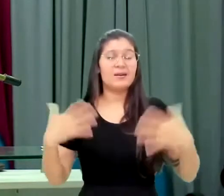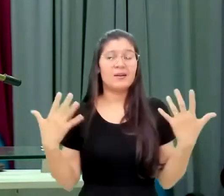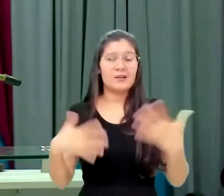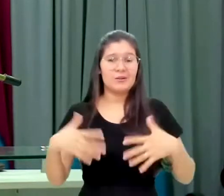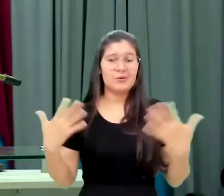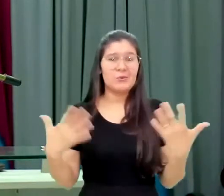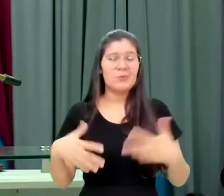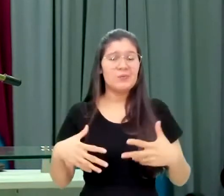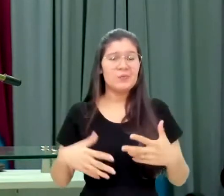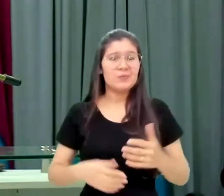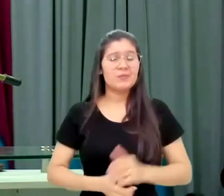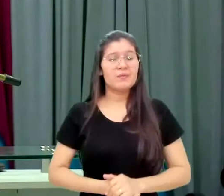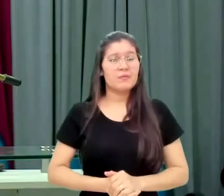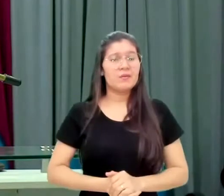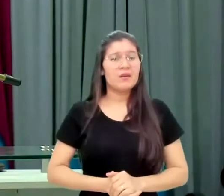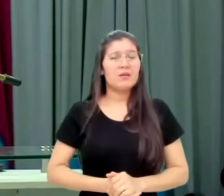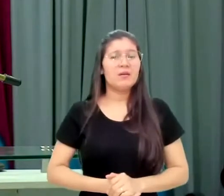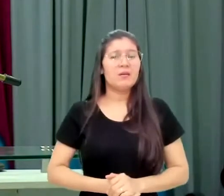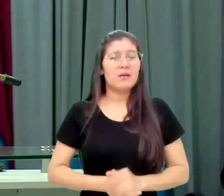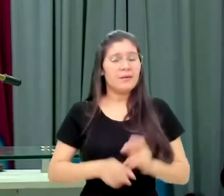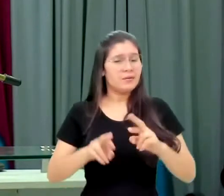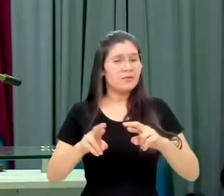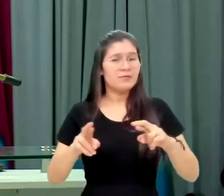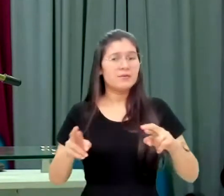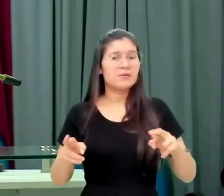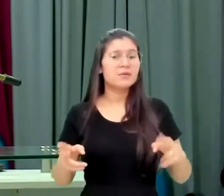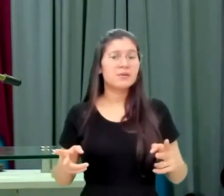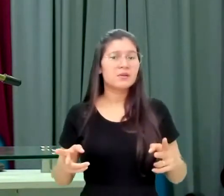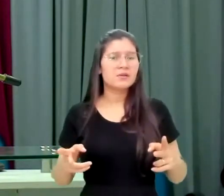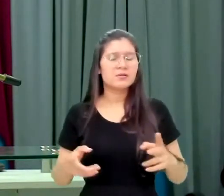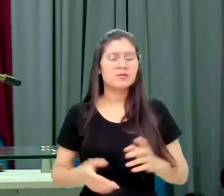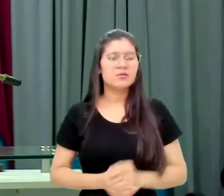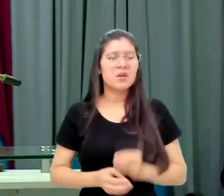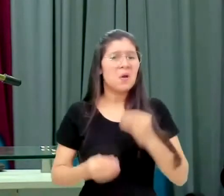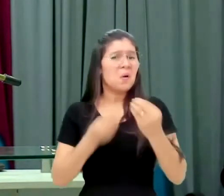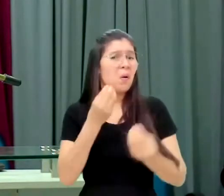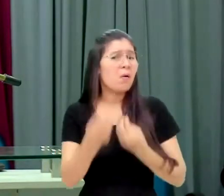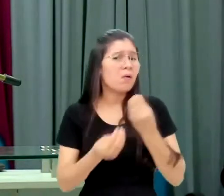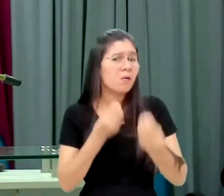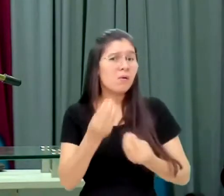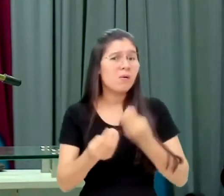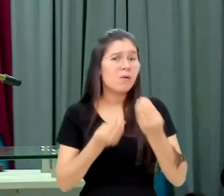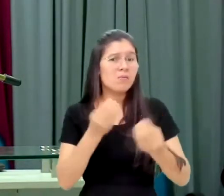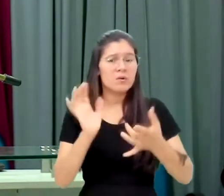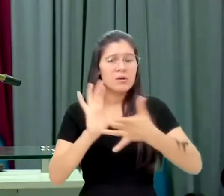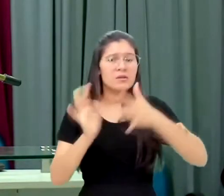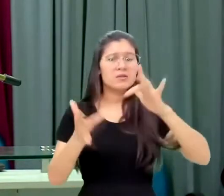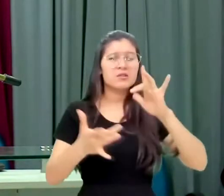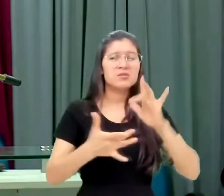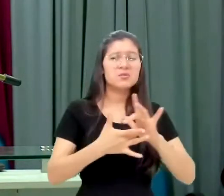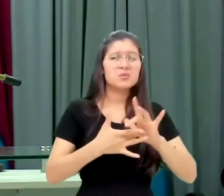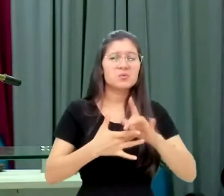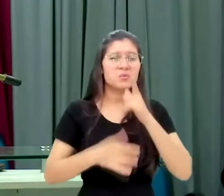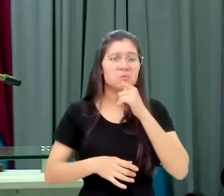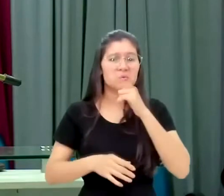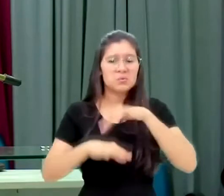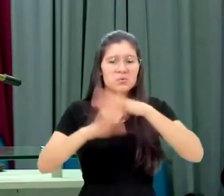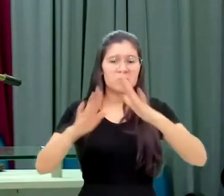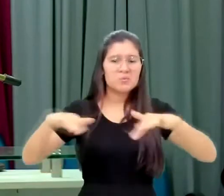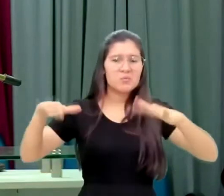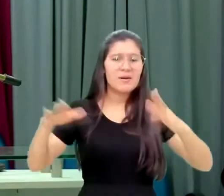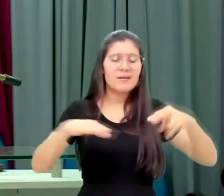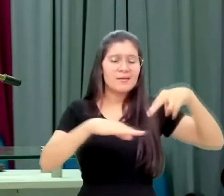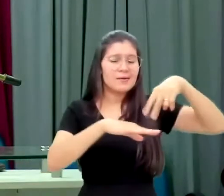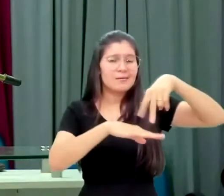o normal. A lei da gravidade ali estava sendo deixada de lado, e era uma coisa normal. Eles ficaram